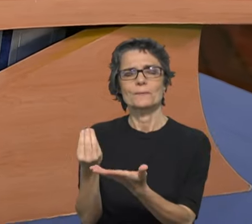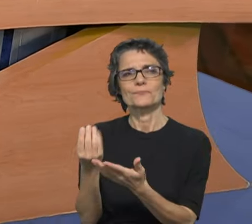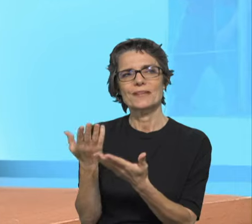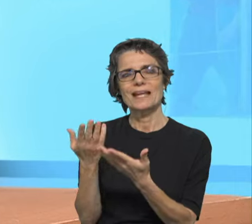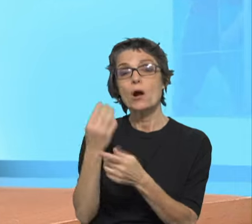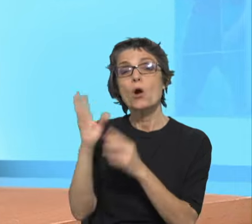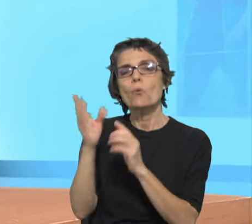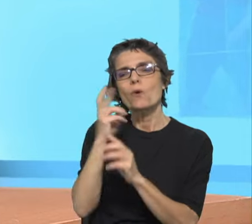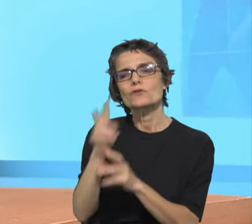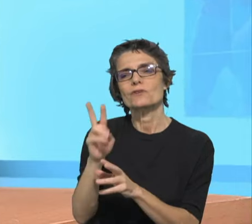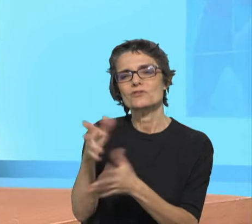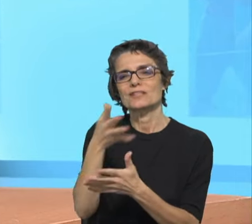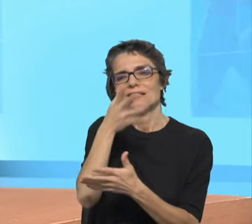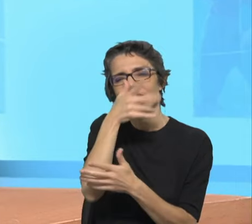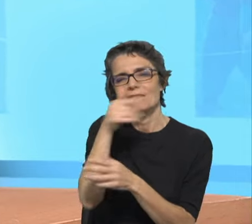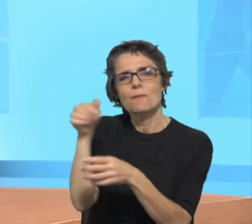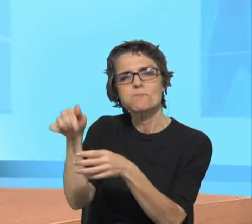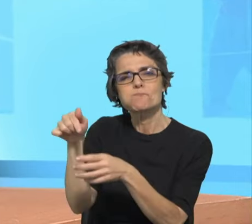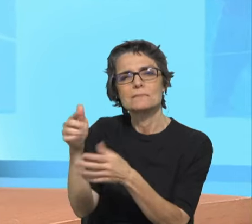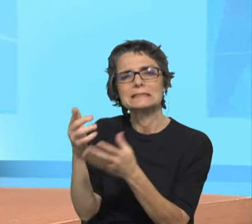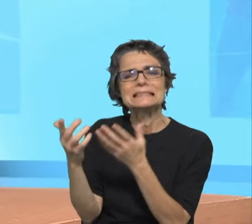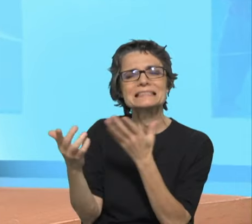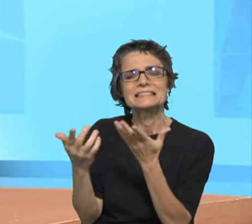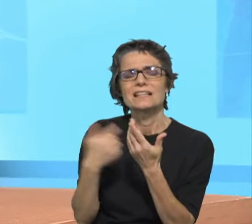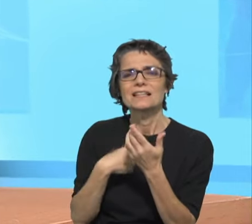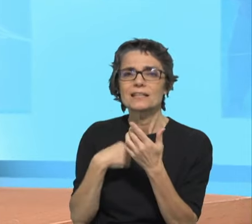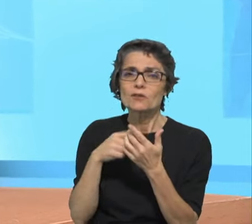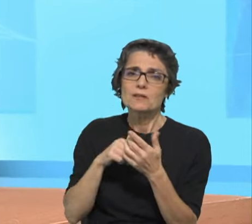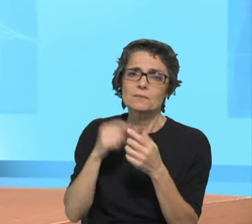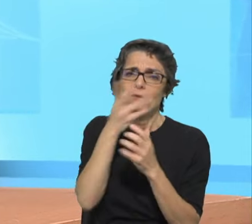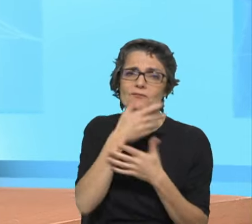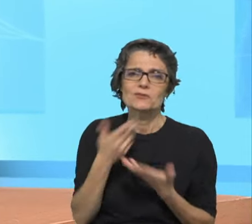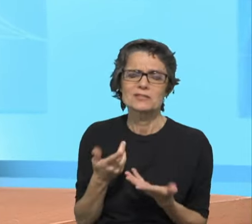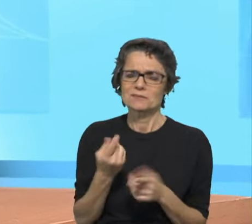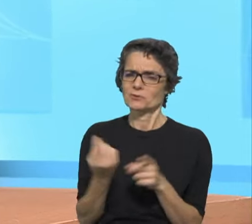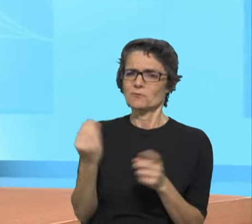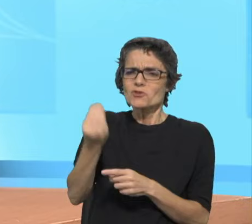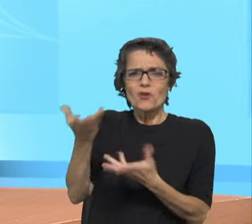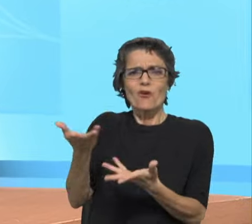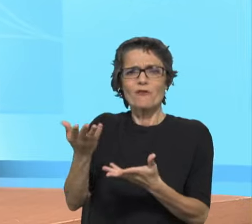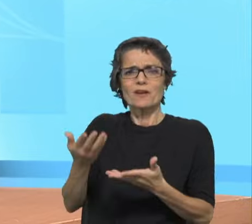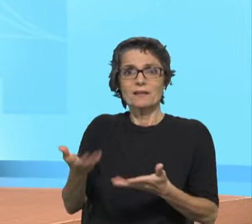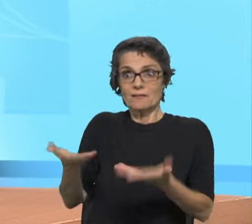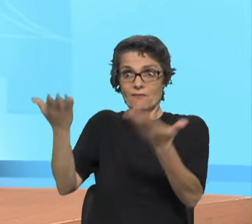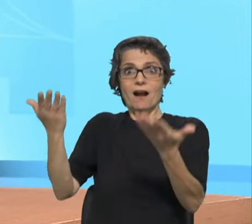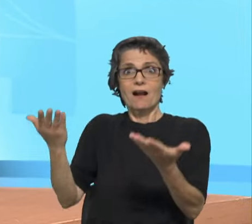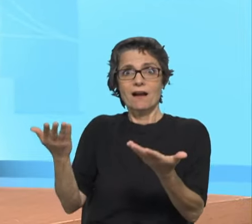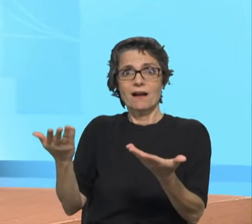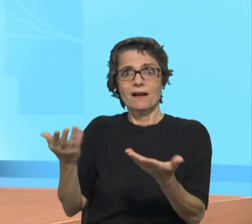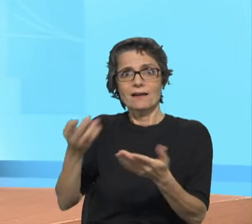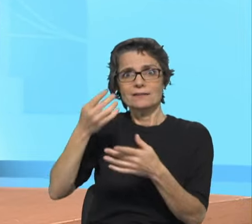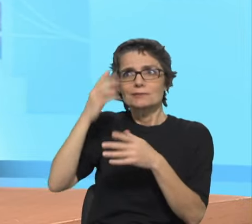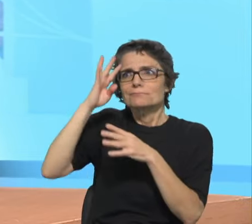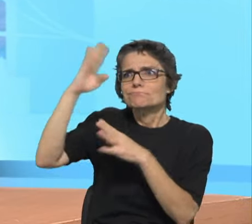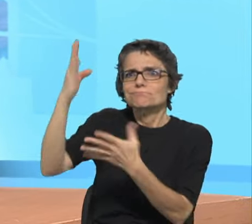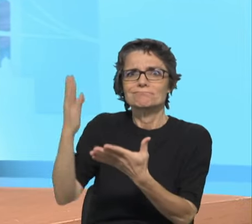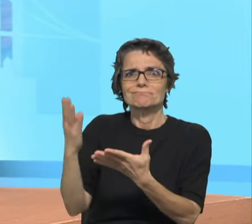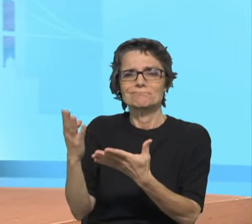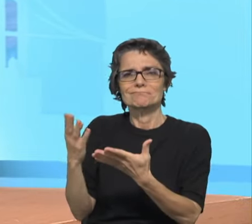desencantados, desde logo, enfim, desencantados, sem grandes expectativas, sem aspirações, e também os